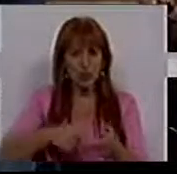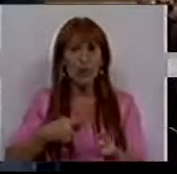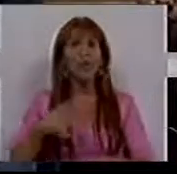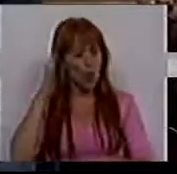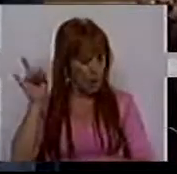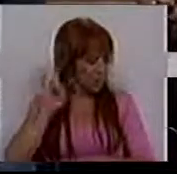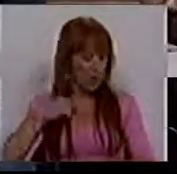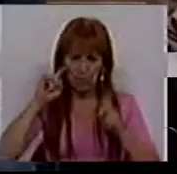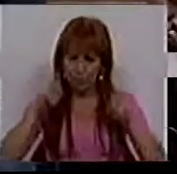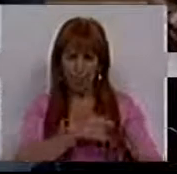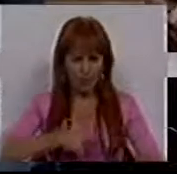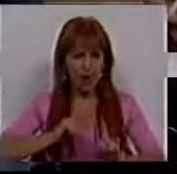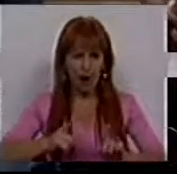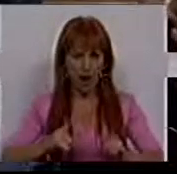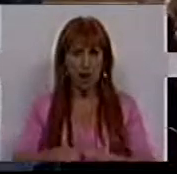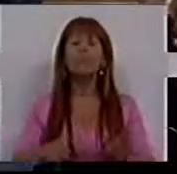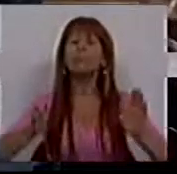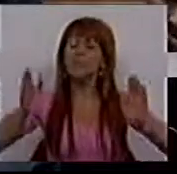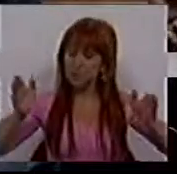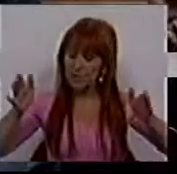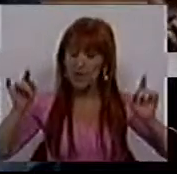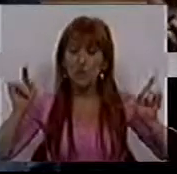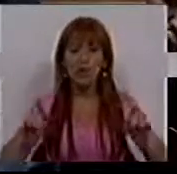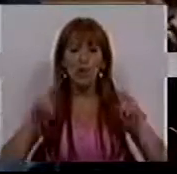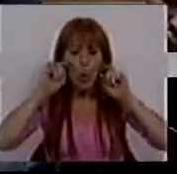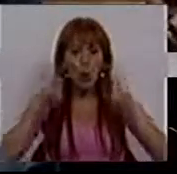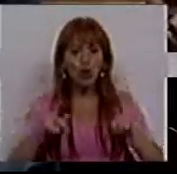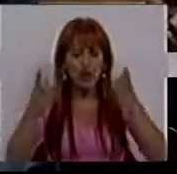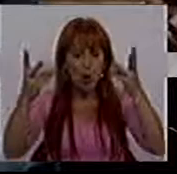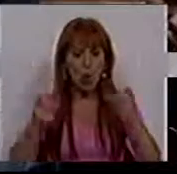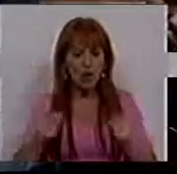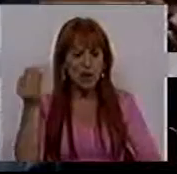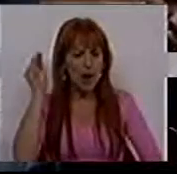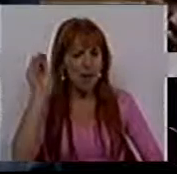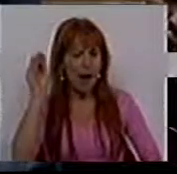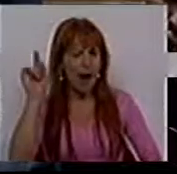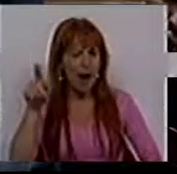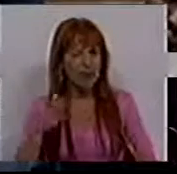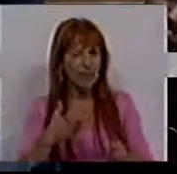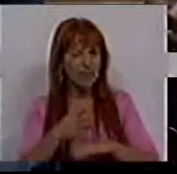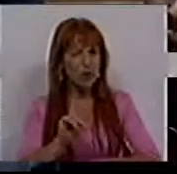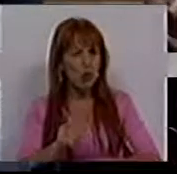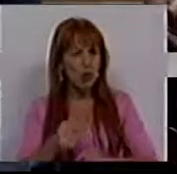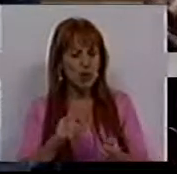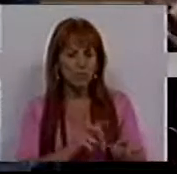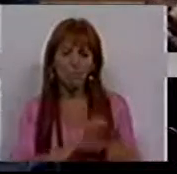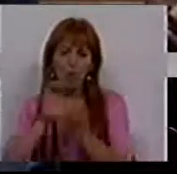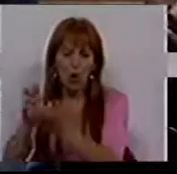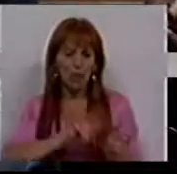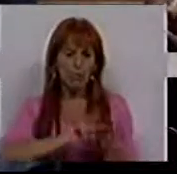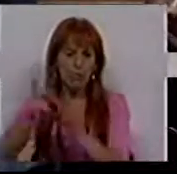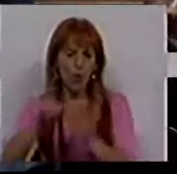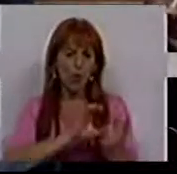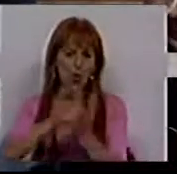parece-nos crucial para a fiscalização. É indispensável que se controle as contas bancárias através das quais as transferências são